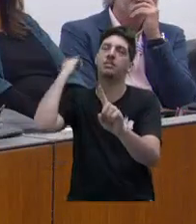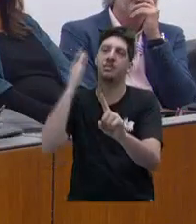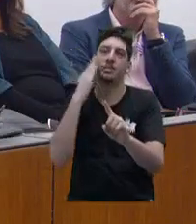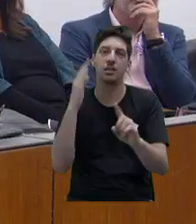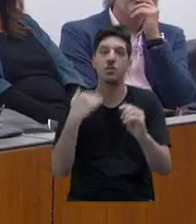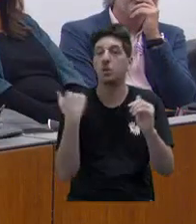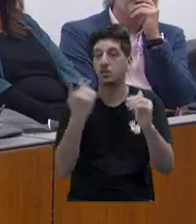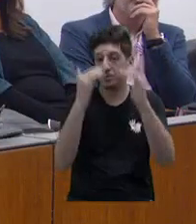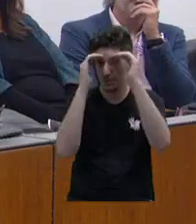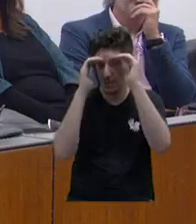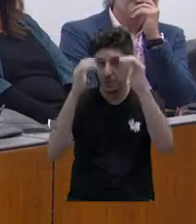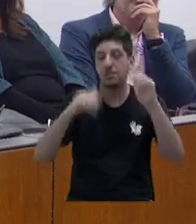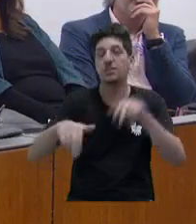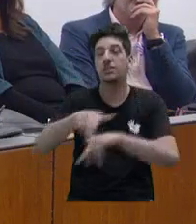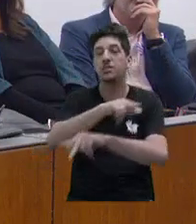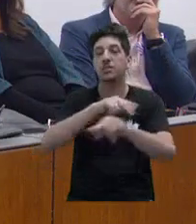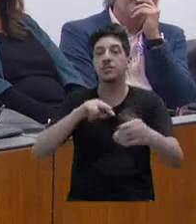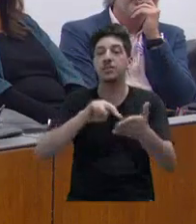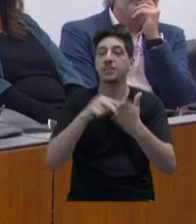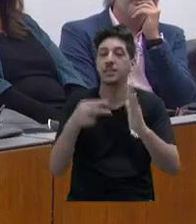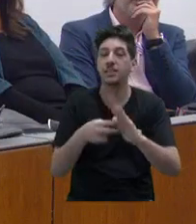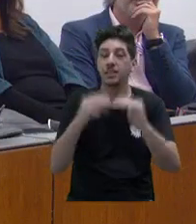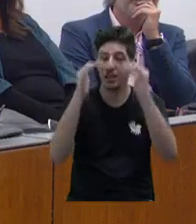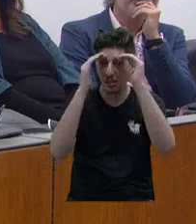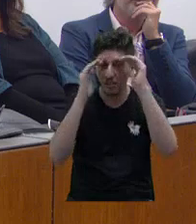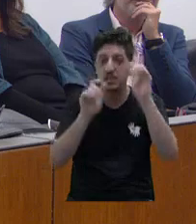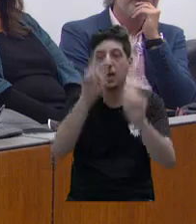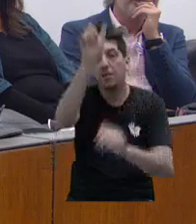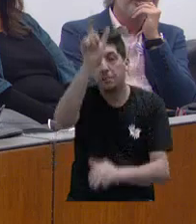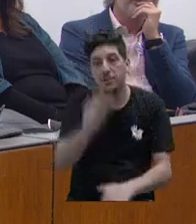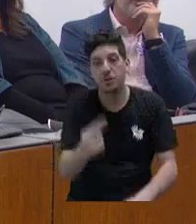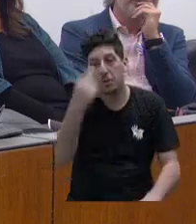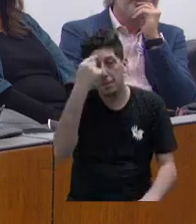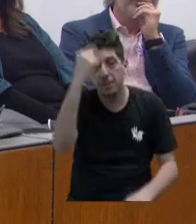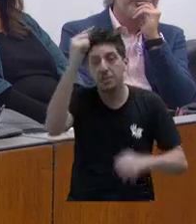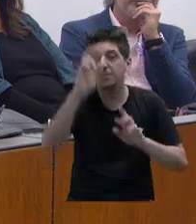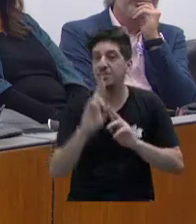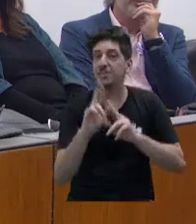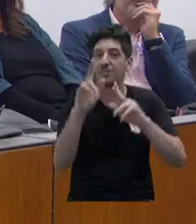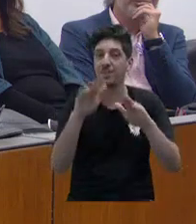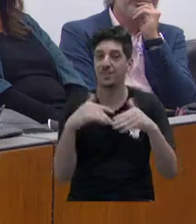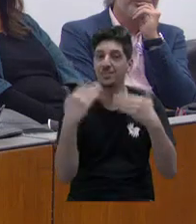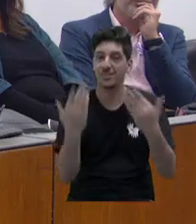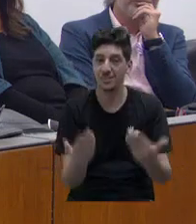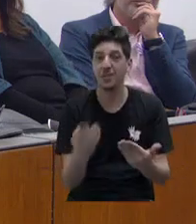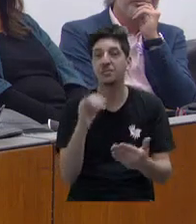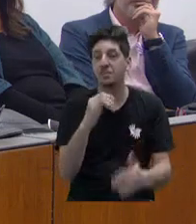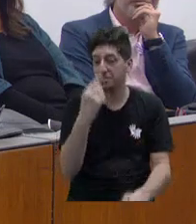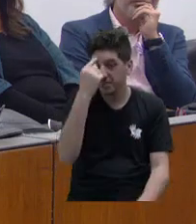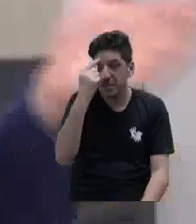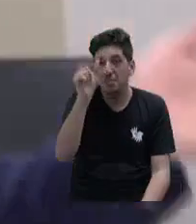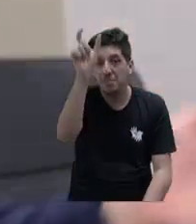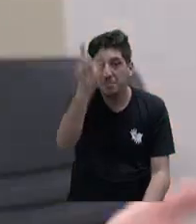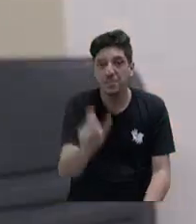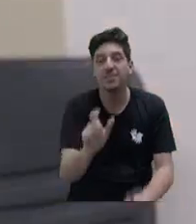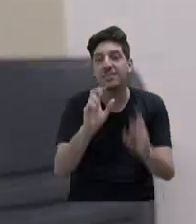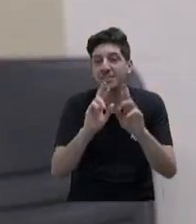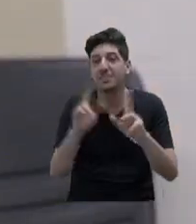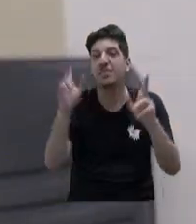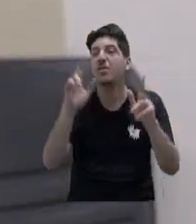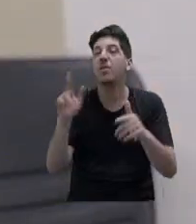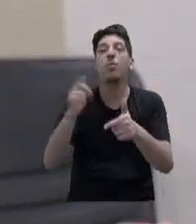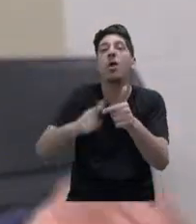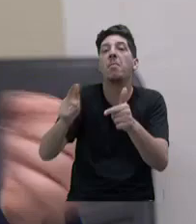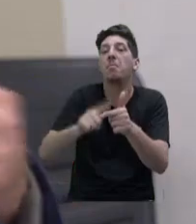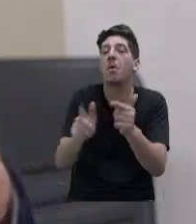respeitar o diverso é respeitar quem pensa diferente. Então, eu acho que pensar diferente não deve ser um